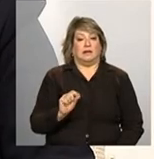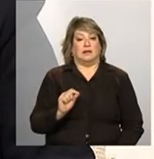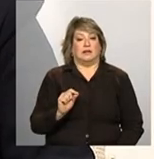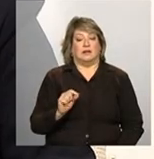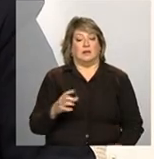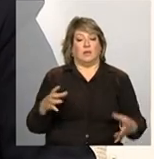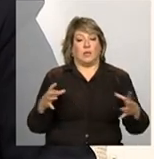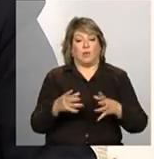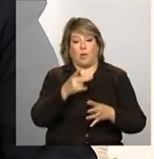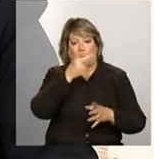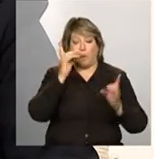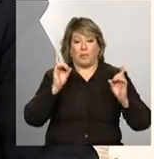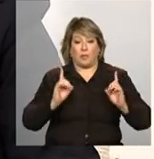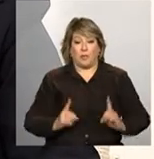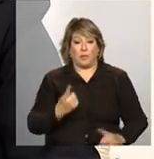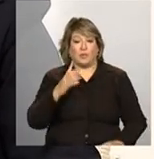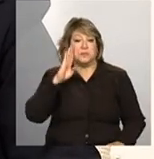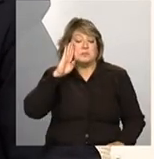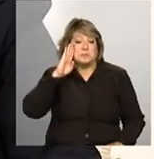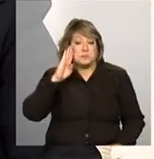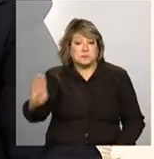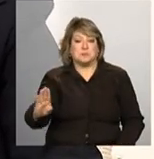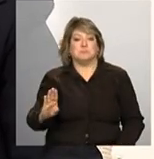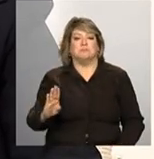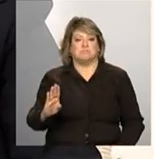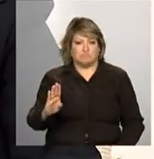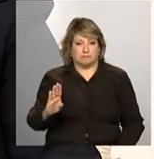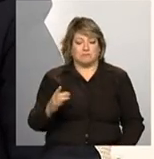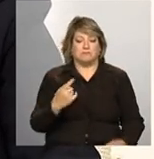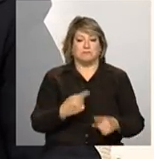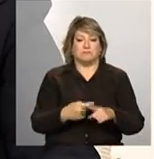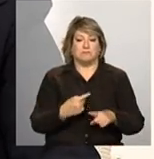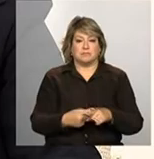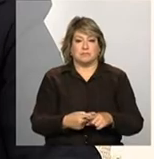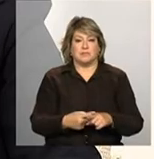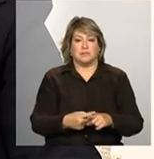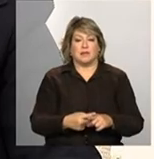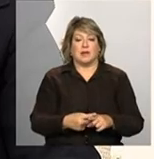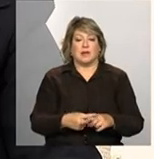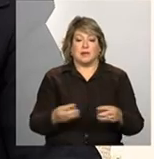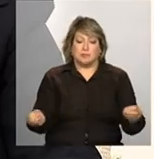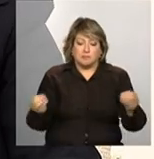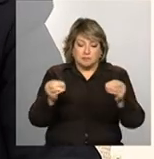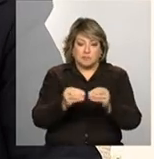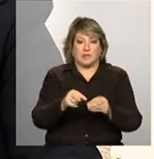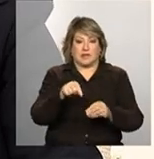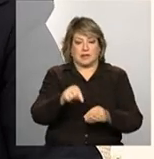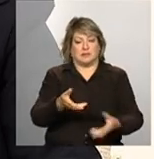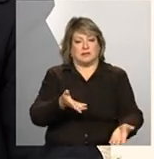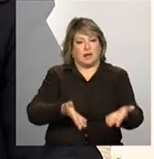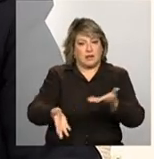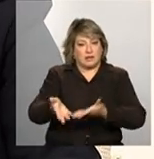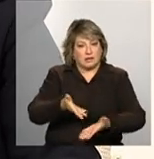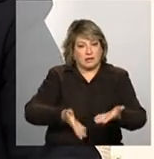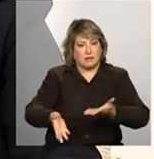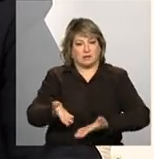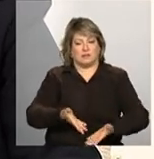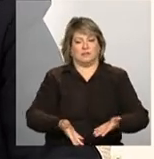público, um dos públicos prioritários, né, para ser inseridos nos serviços, para ter